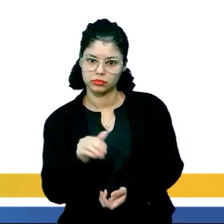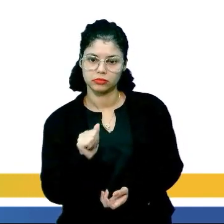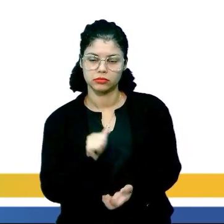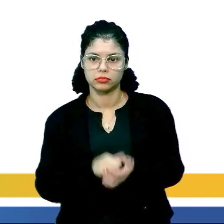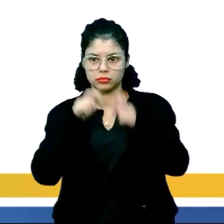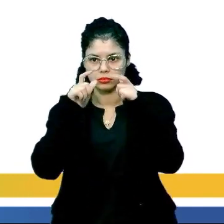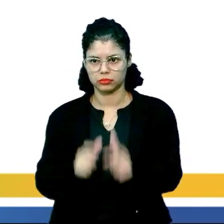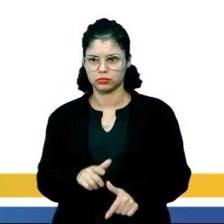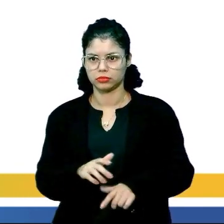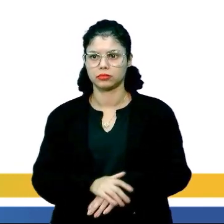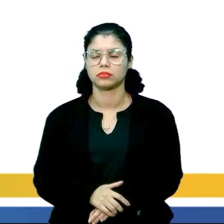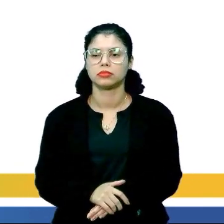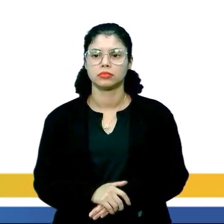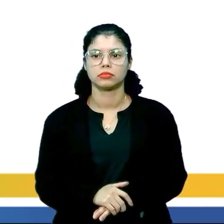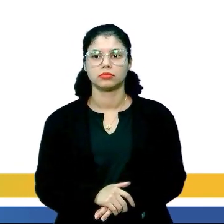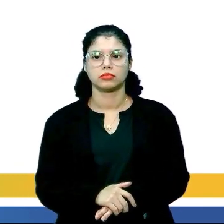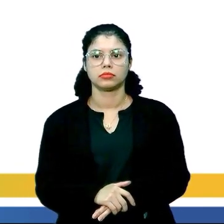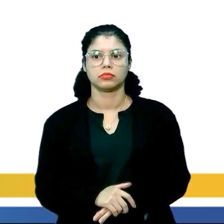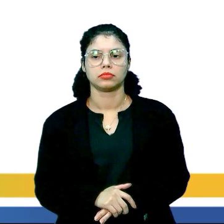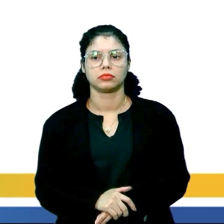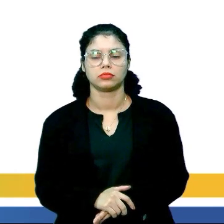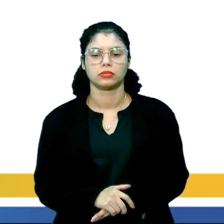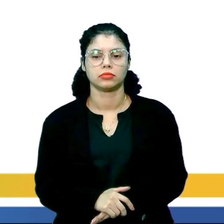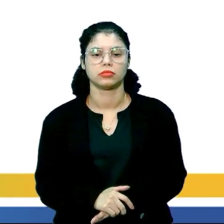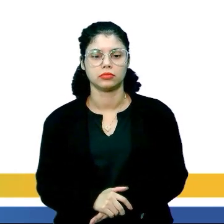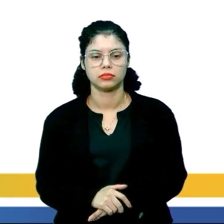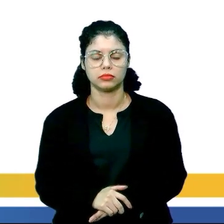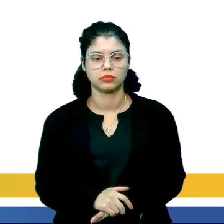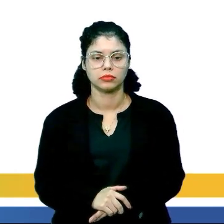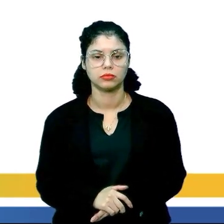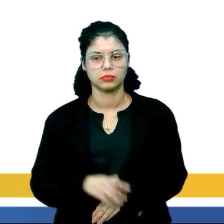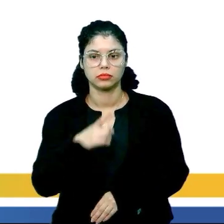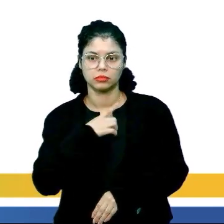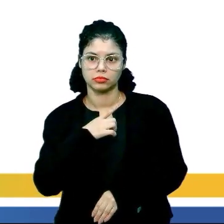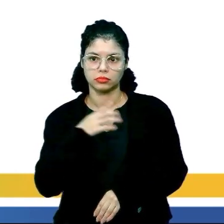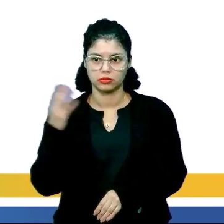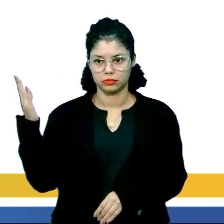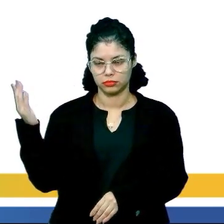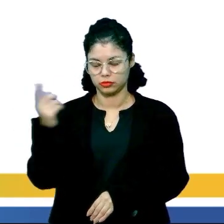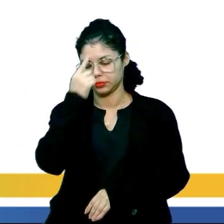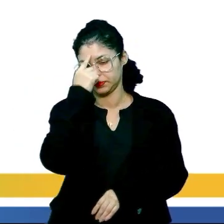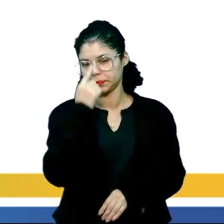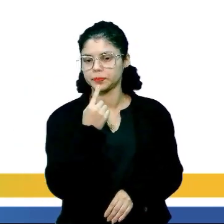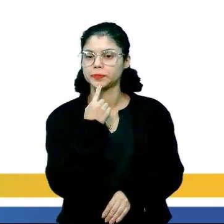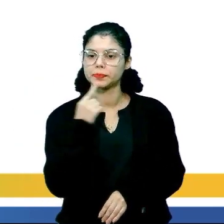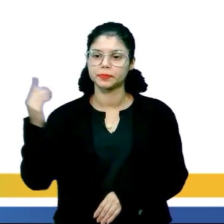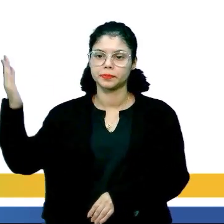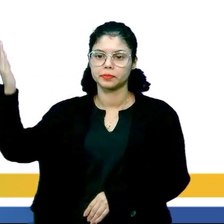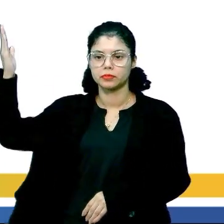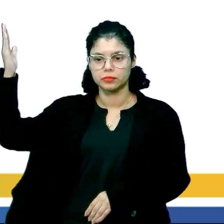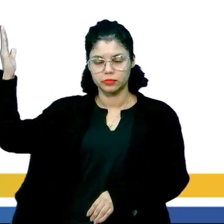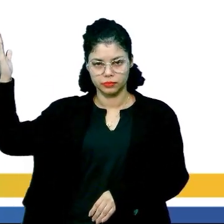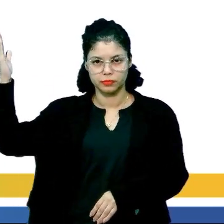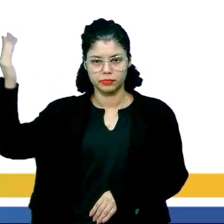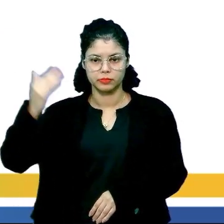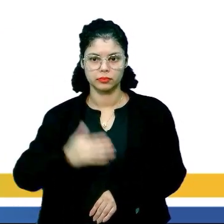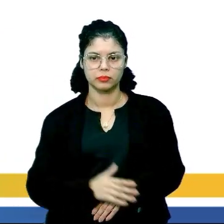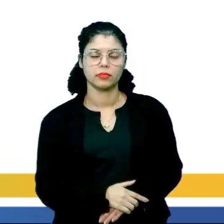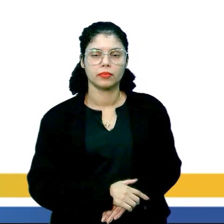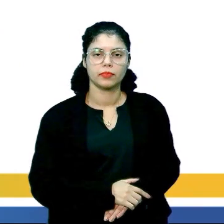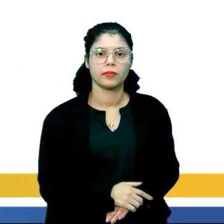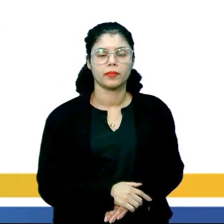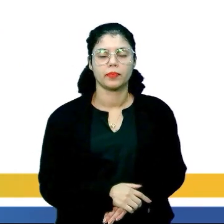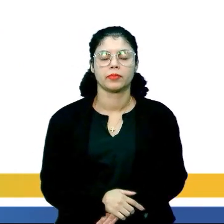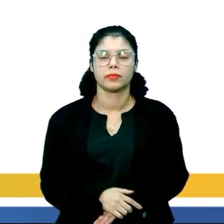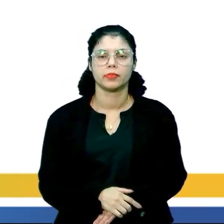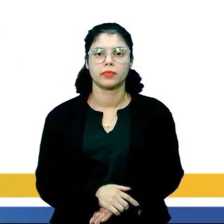chamado 2021, Uma Odisseia no Espaço, que nós temos aí até uma imagem ilustrativa aí no